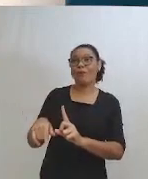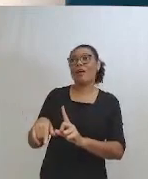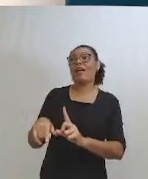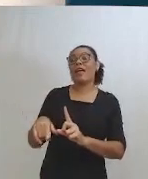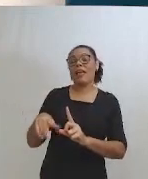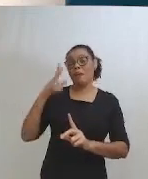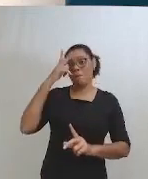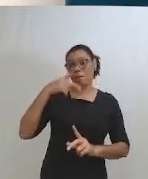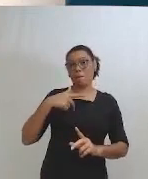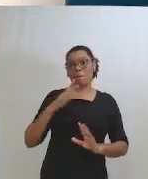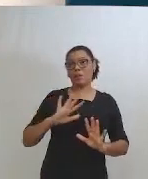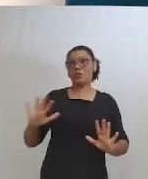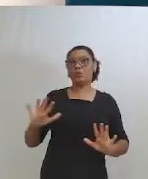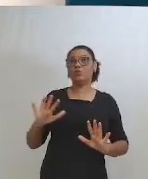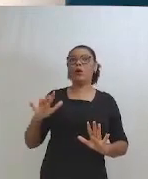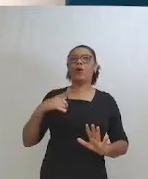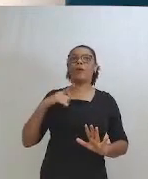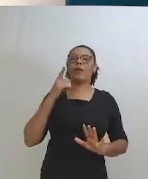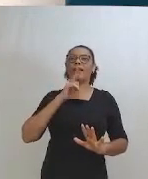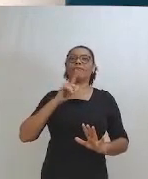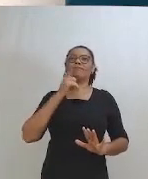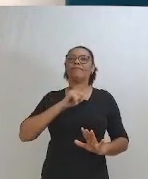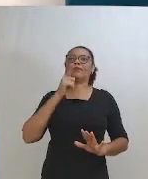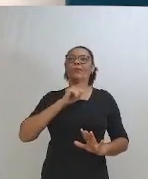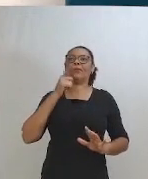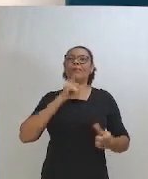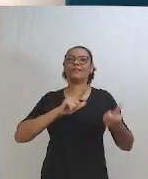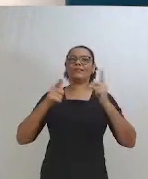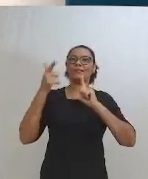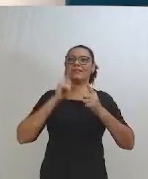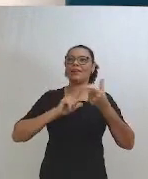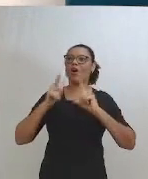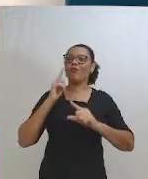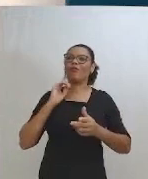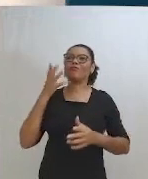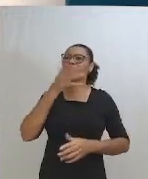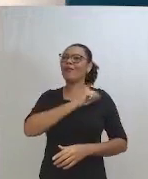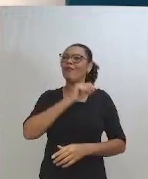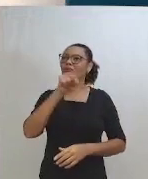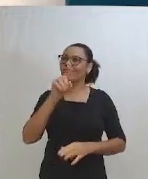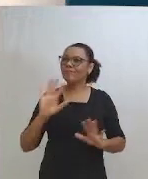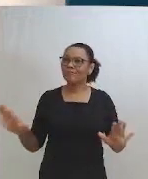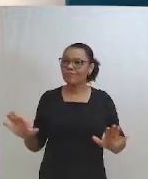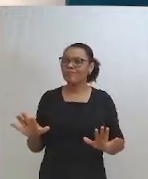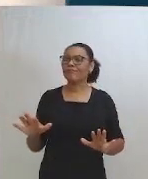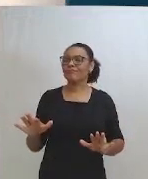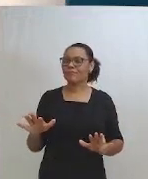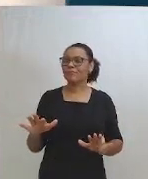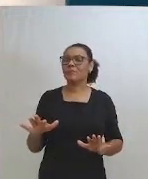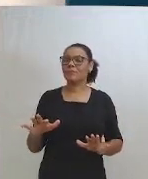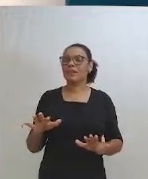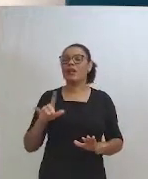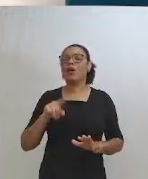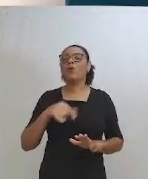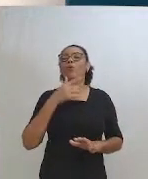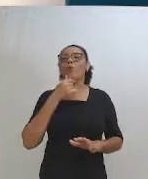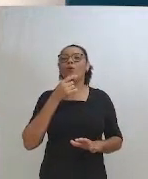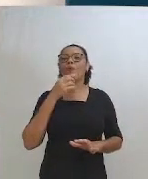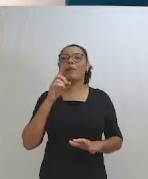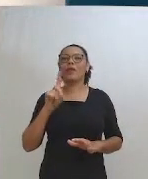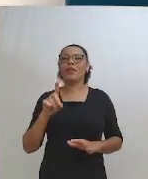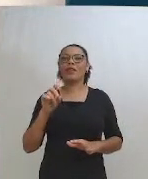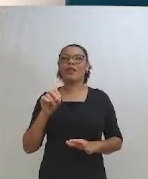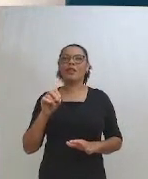que sequer o paciente Ademal sabia que o Douglas iria cometer aquele desatino,